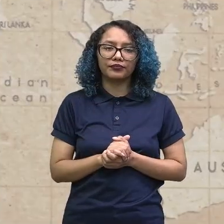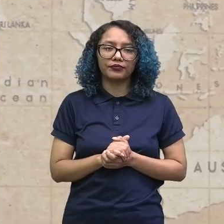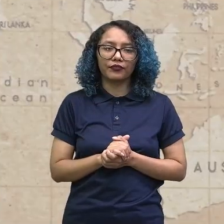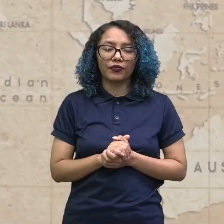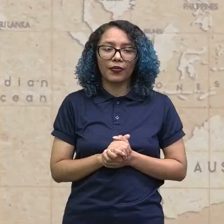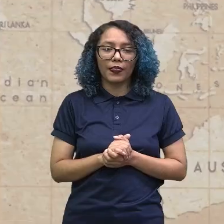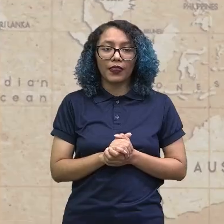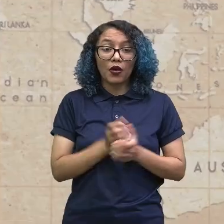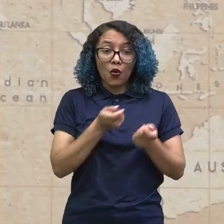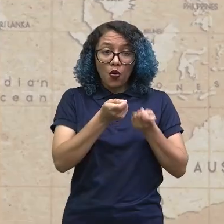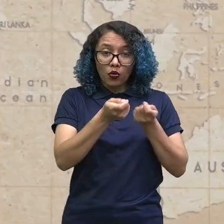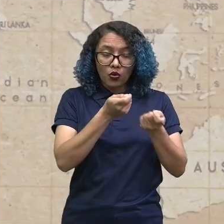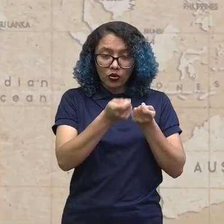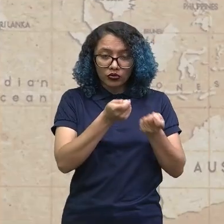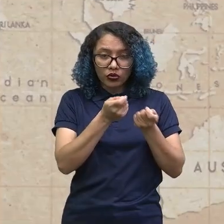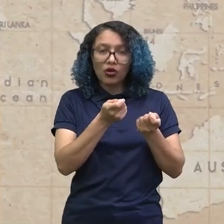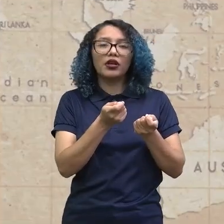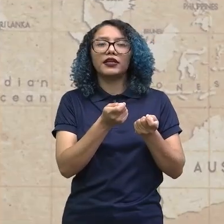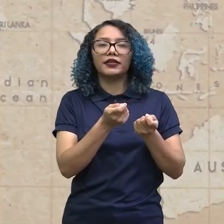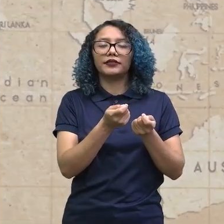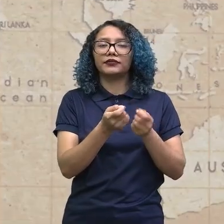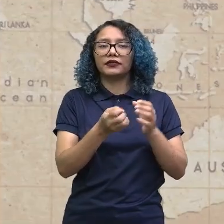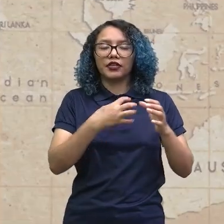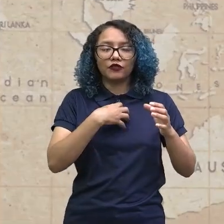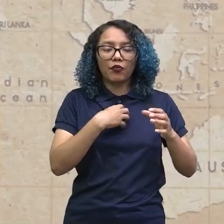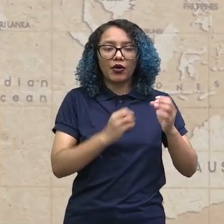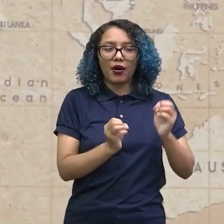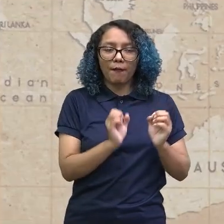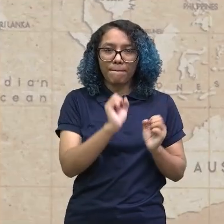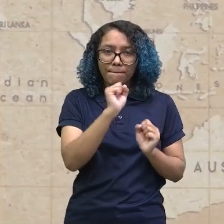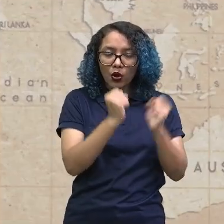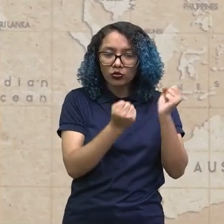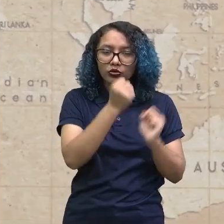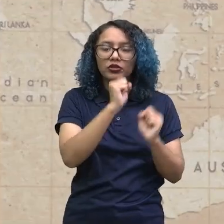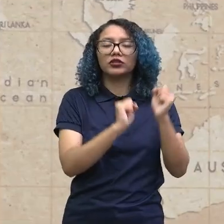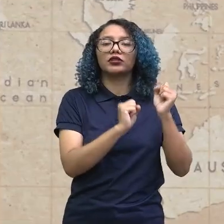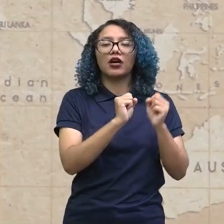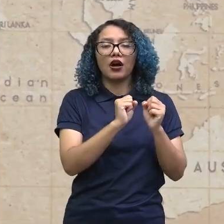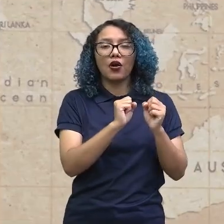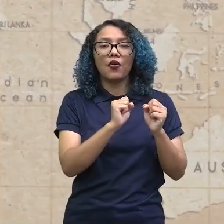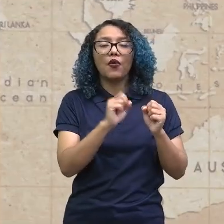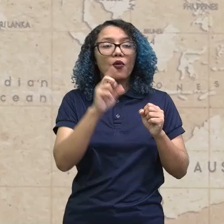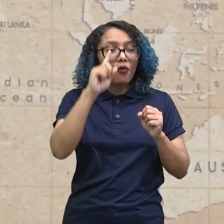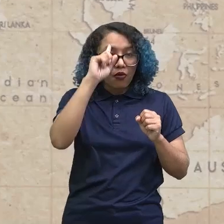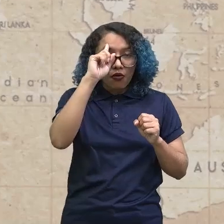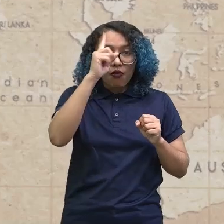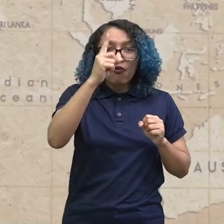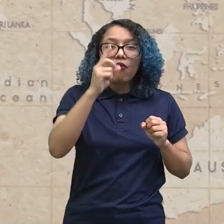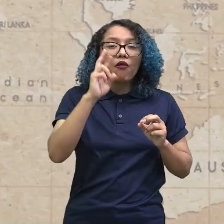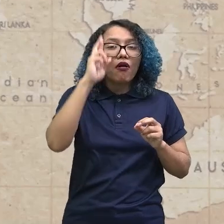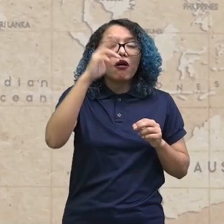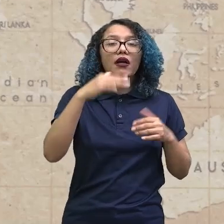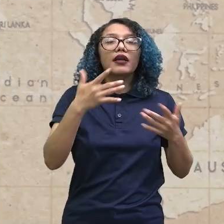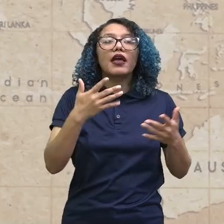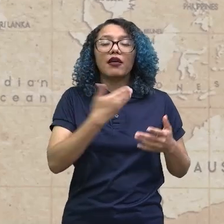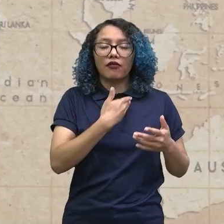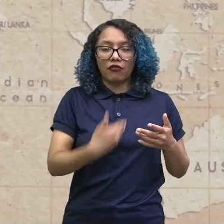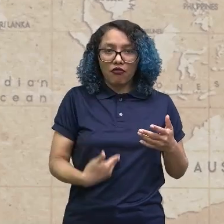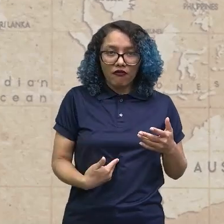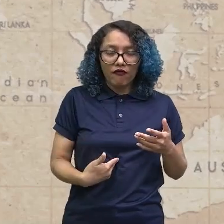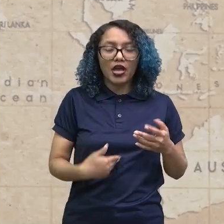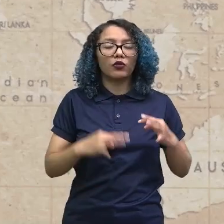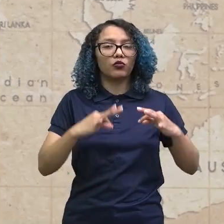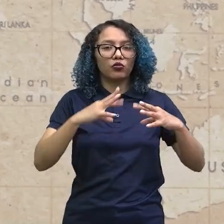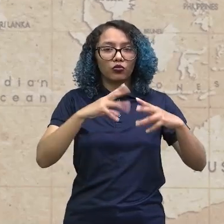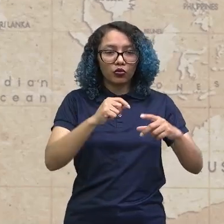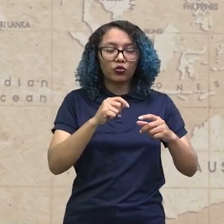meios de produção e da própria economia voltadas para a mão do Estado. É o Estado que define os produtos que serão produzidos,